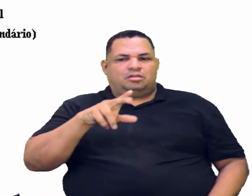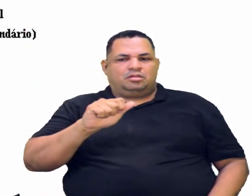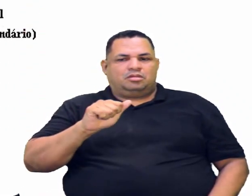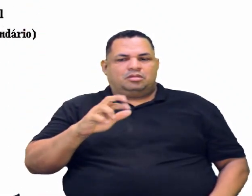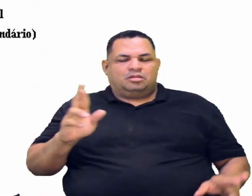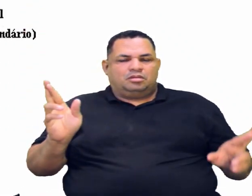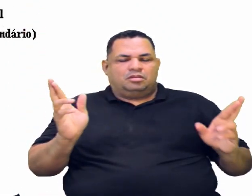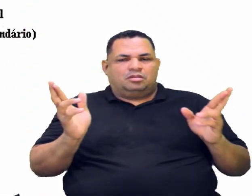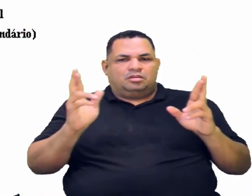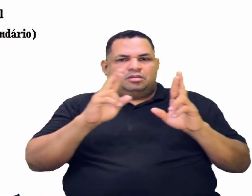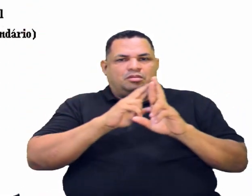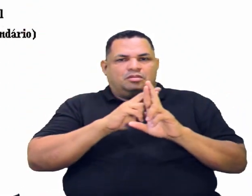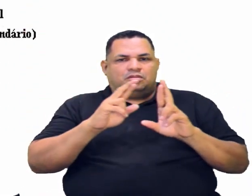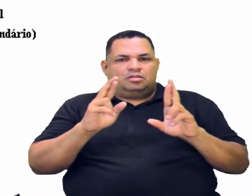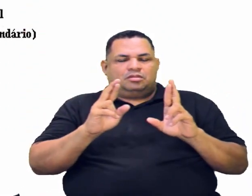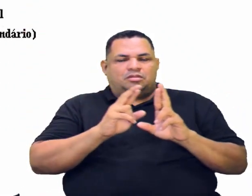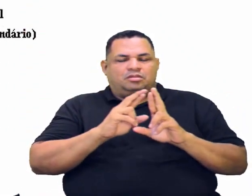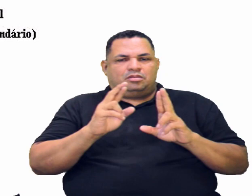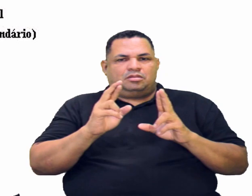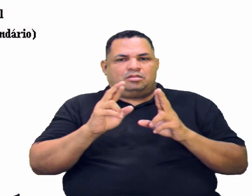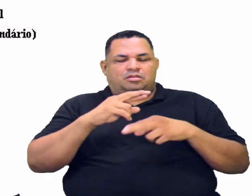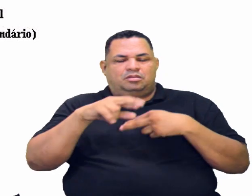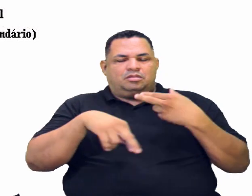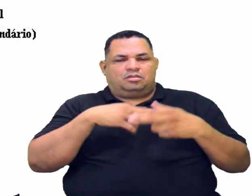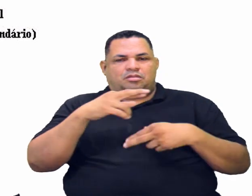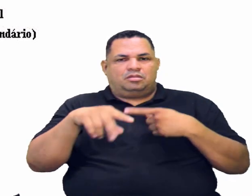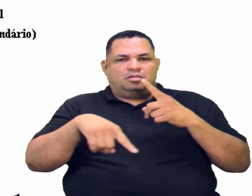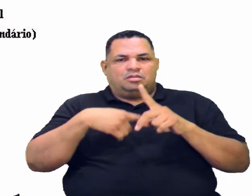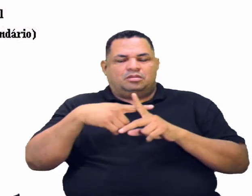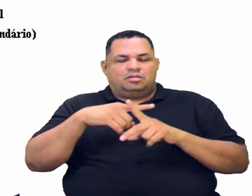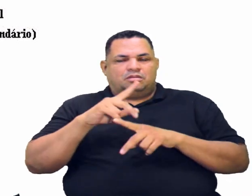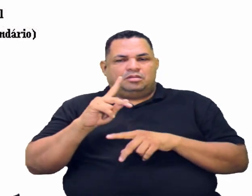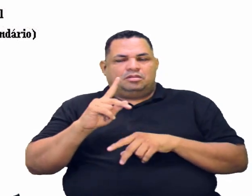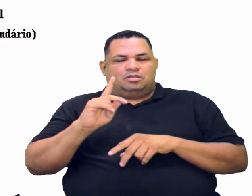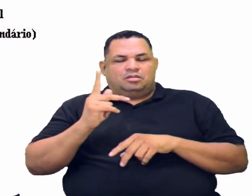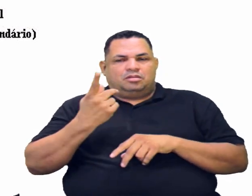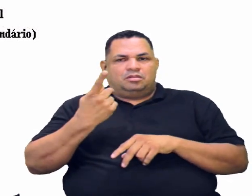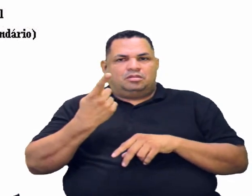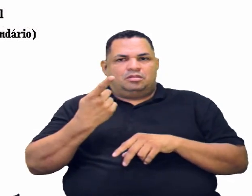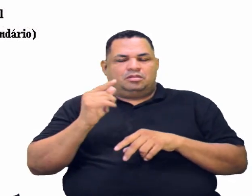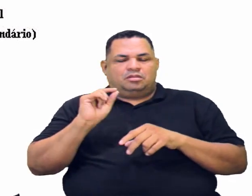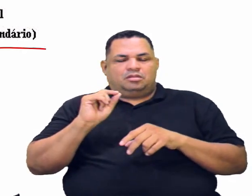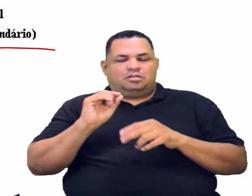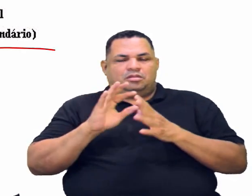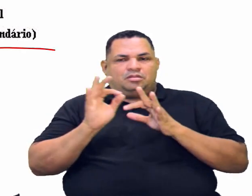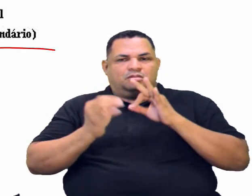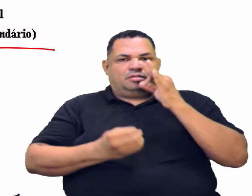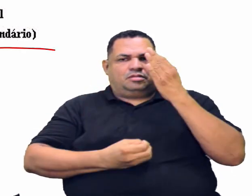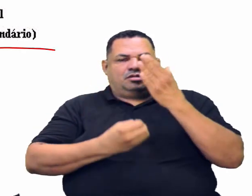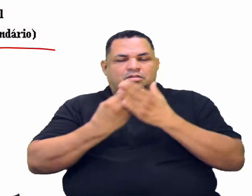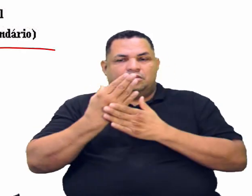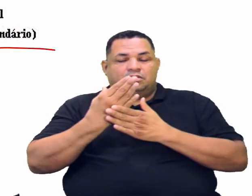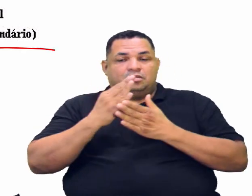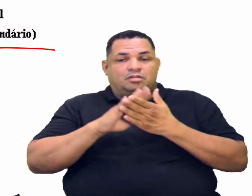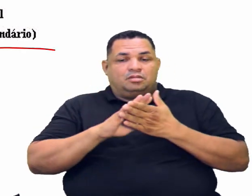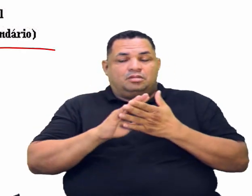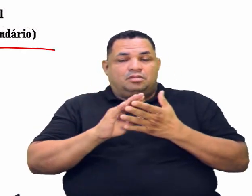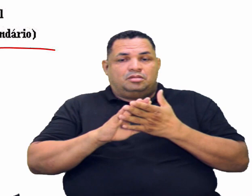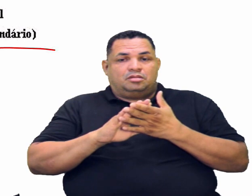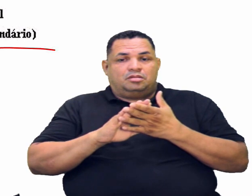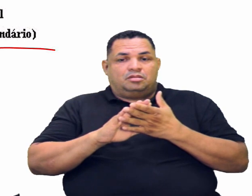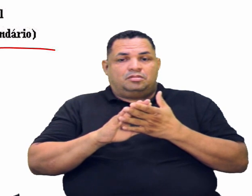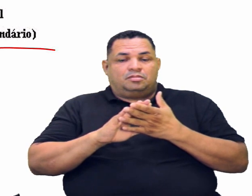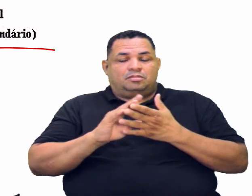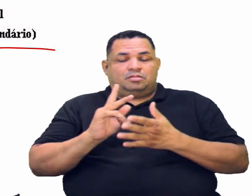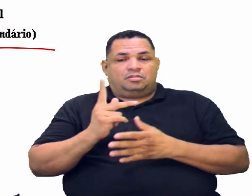cetonas reagem com o hidrogênio, o que vai acontecer? Vai formar sempre um álcool secundário.